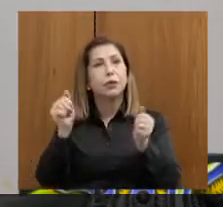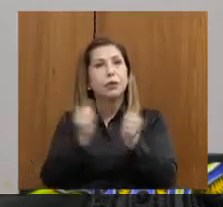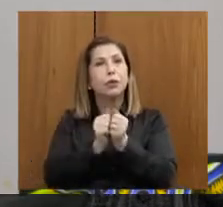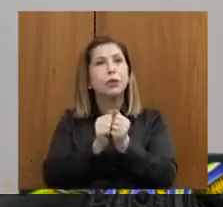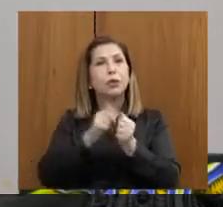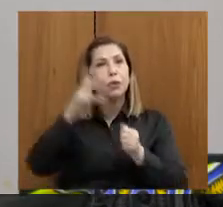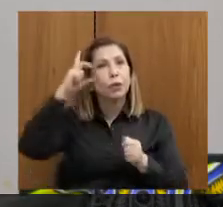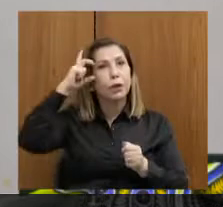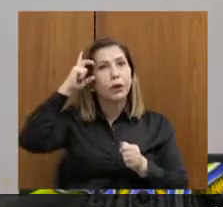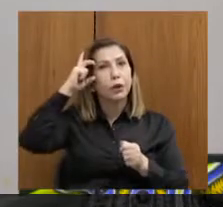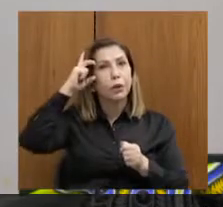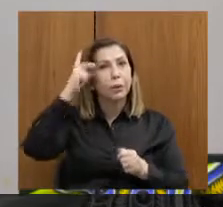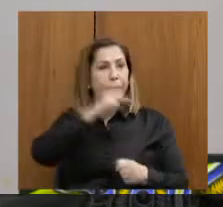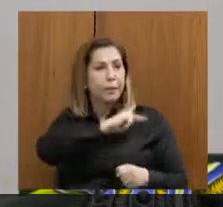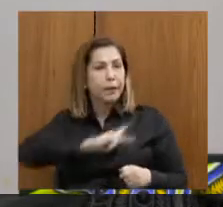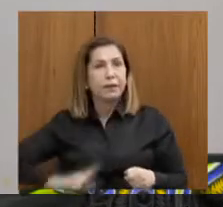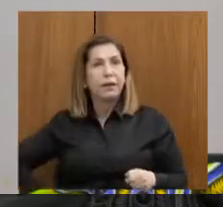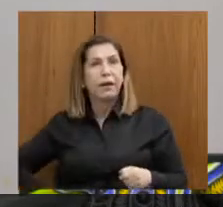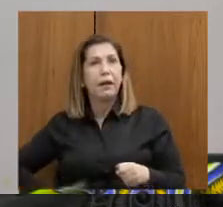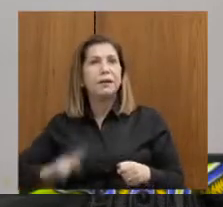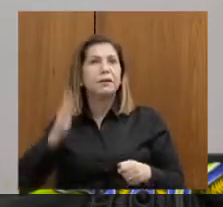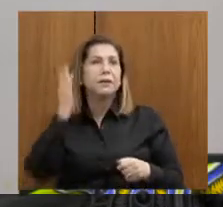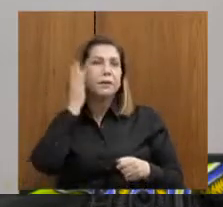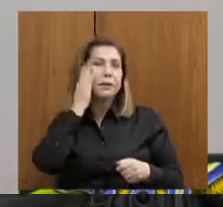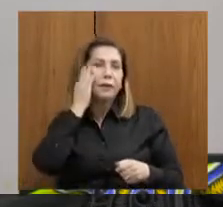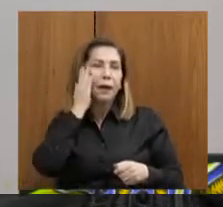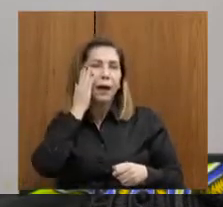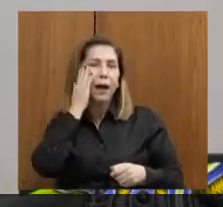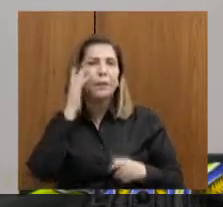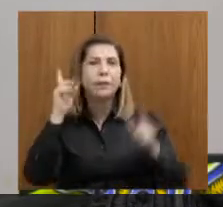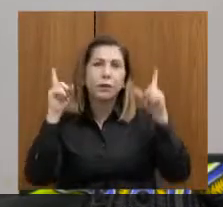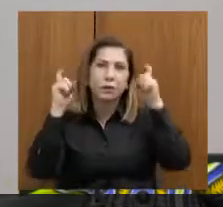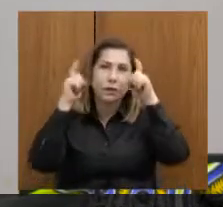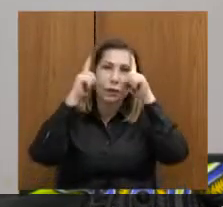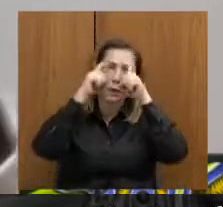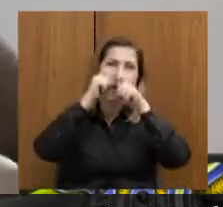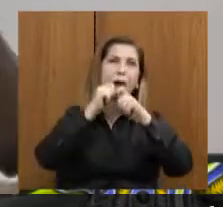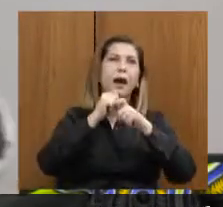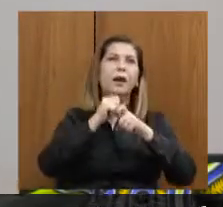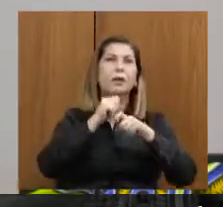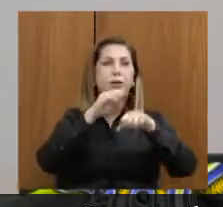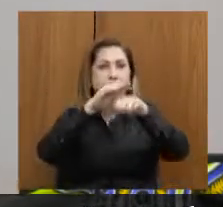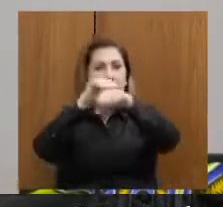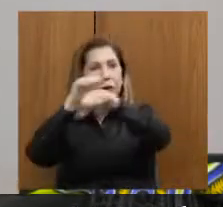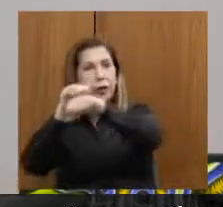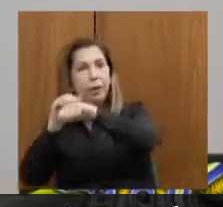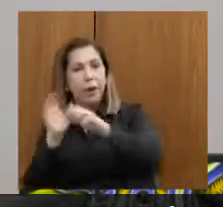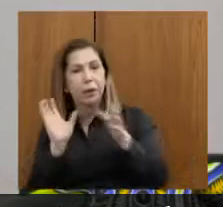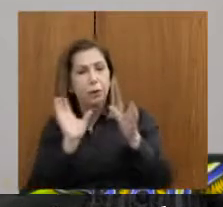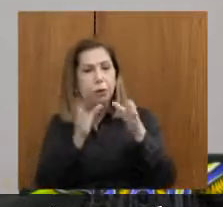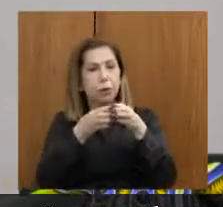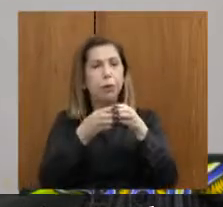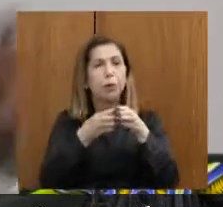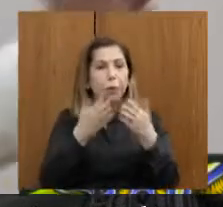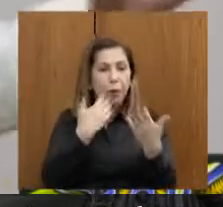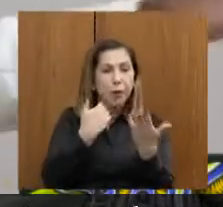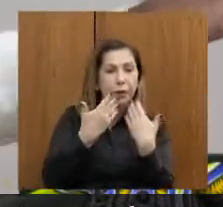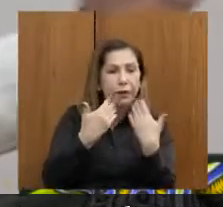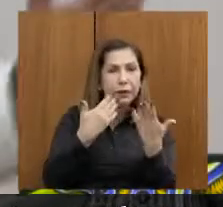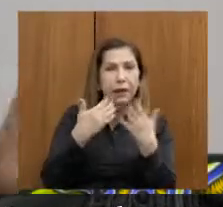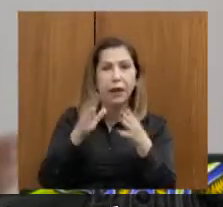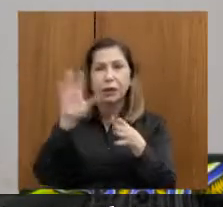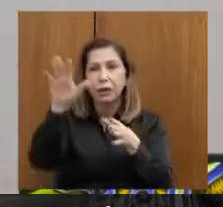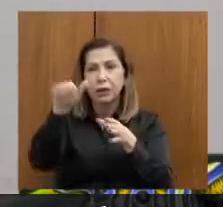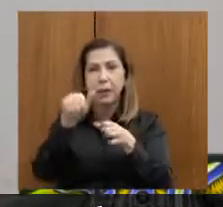sabe o desafio que é mapear e identificar dialogar chama grupos tão distintos para conversar